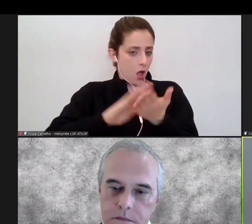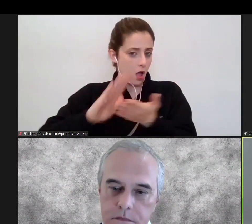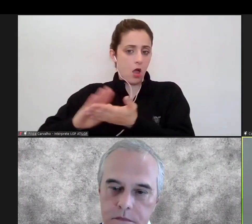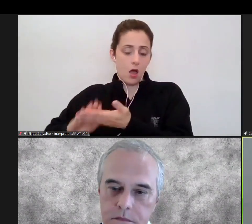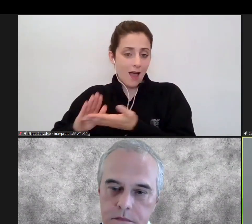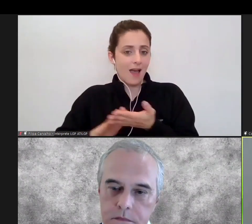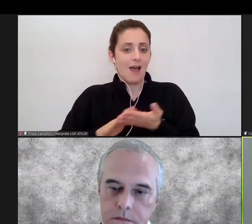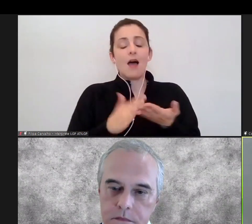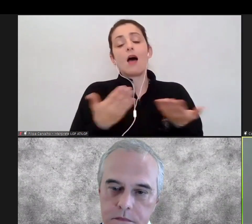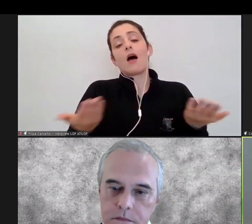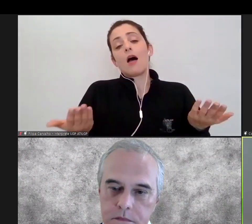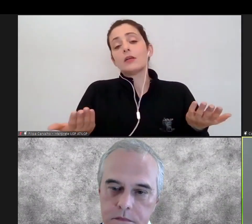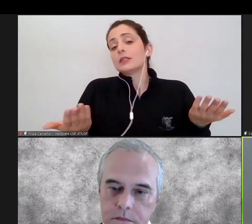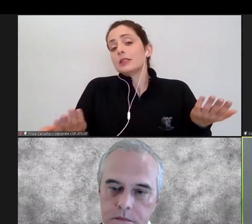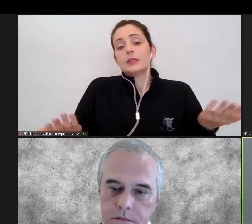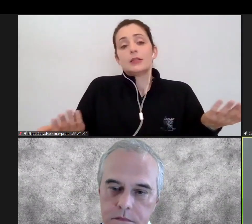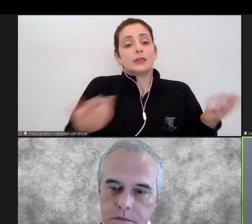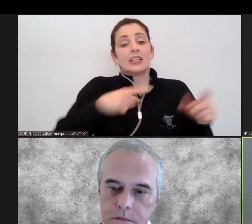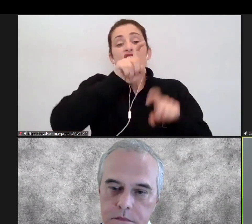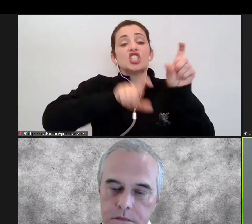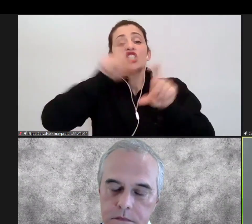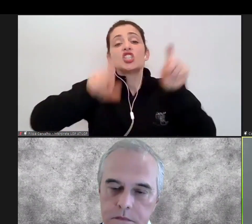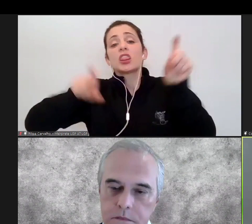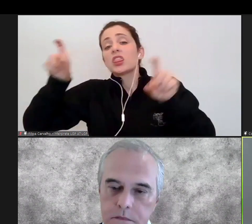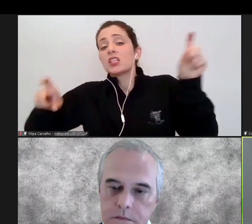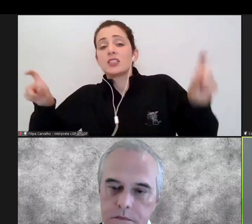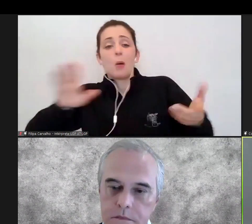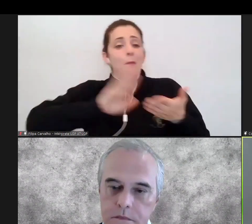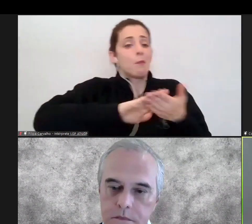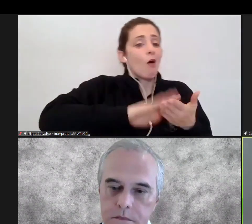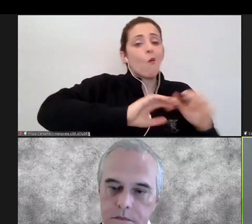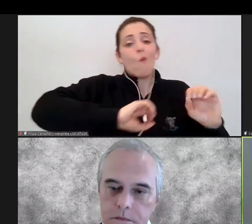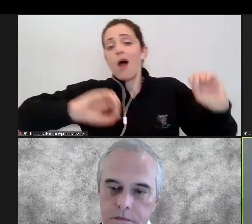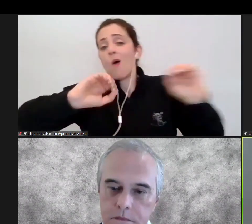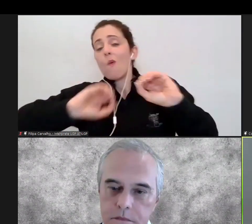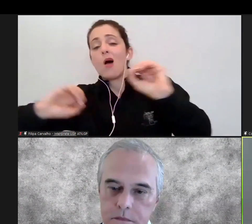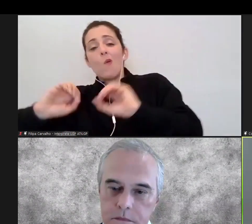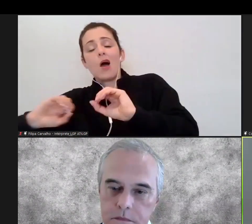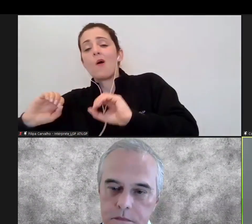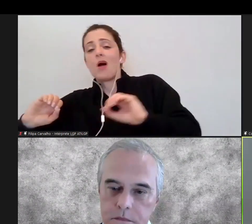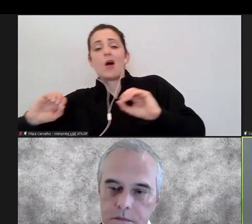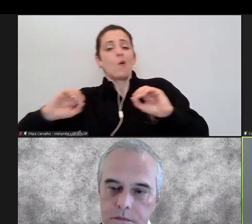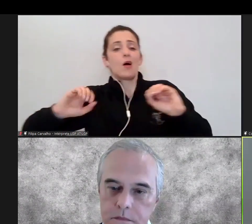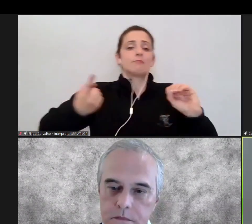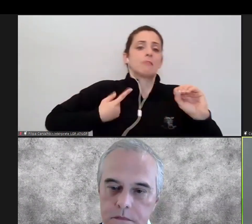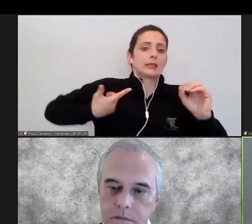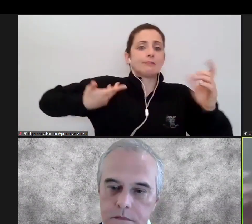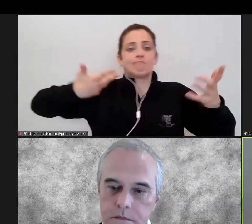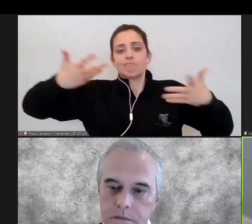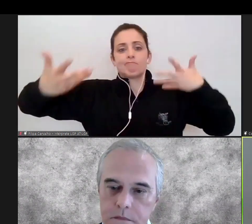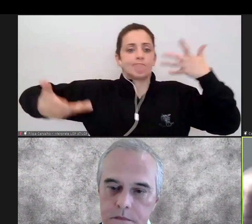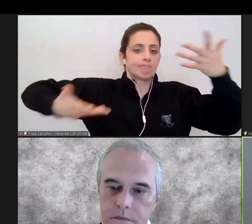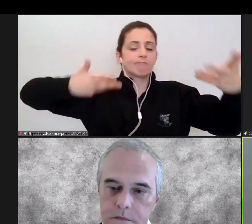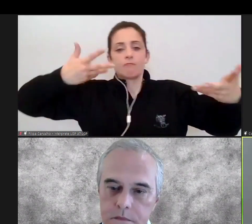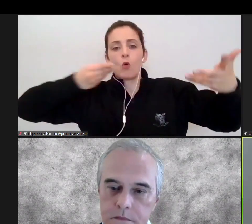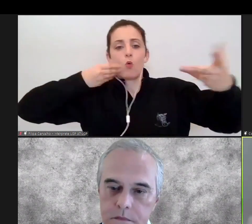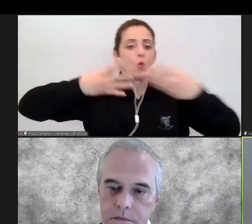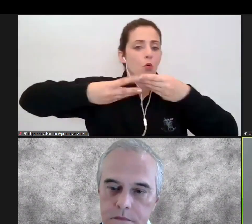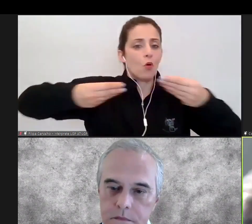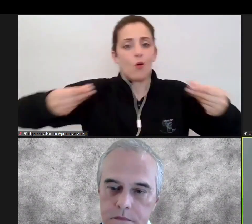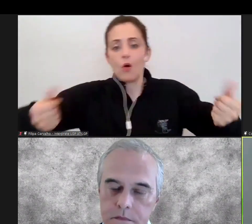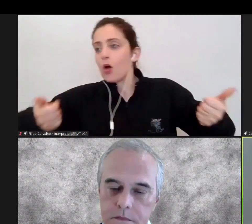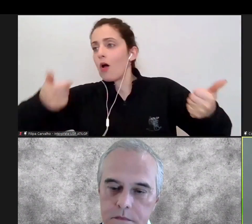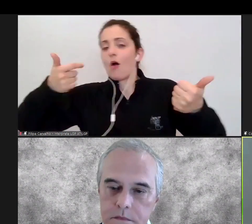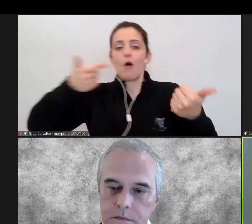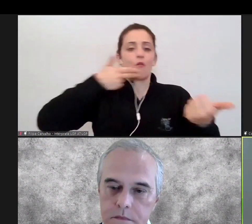esta ausência de dados estatísticos acaba por termos que tomar posições um bocadinho empíricas, não é? De quem anda na rua, de quem está